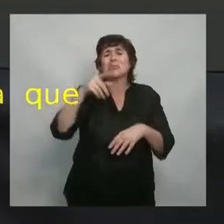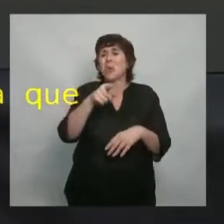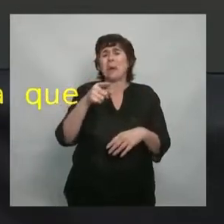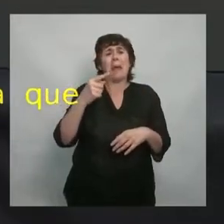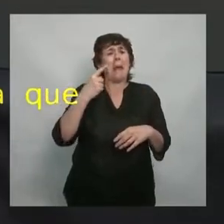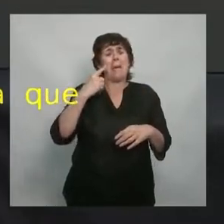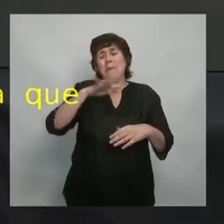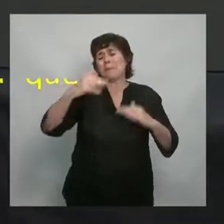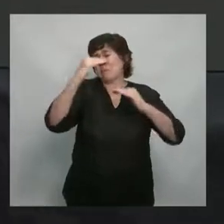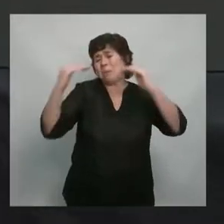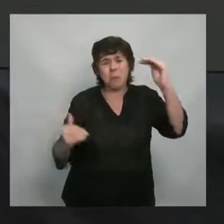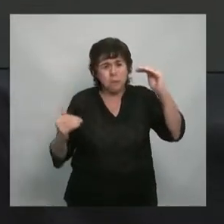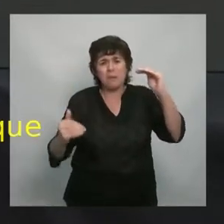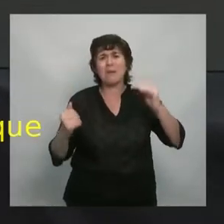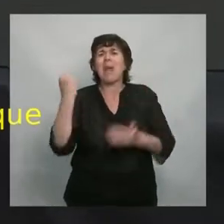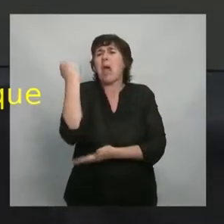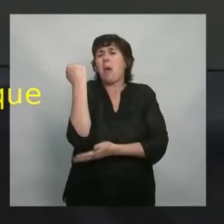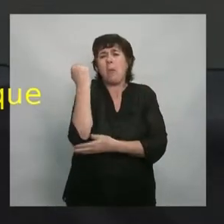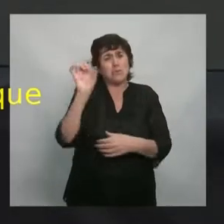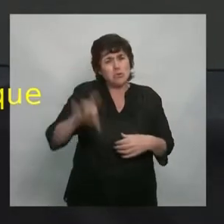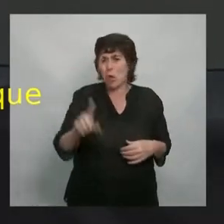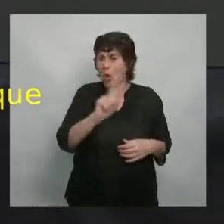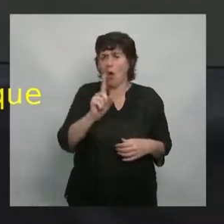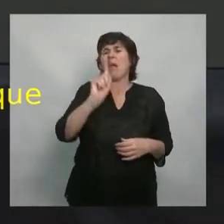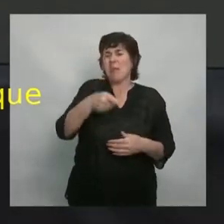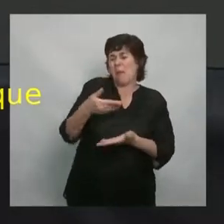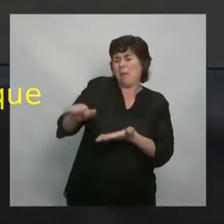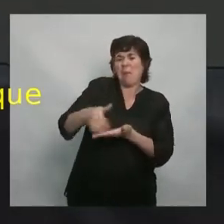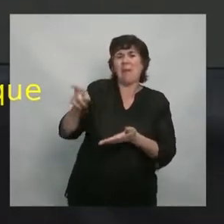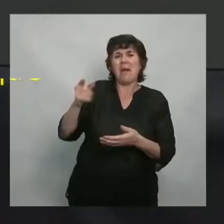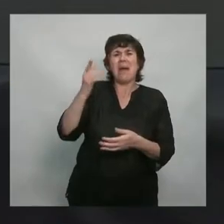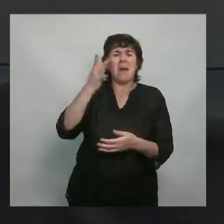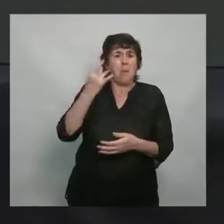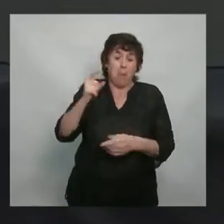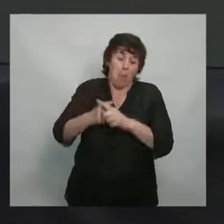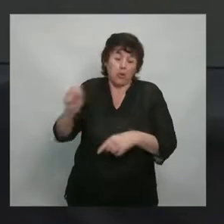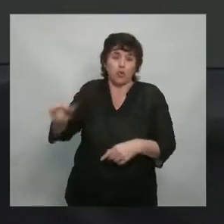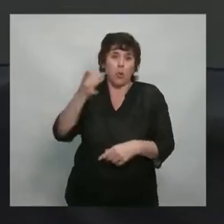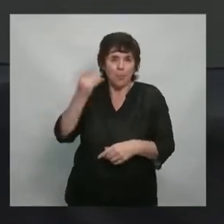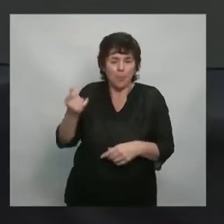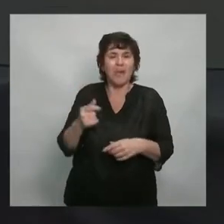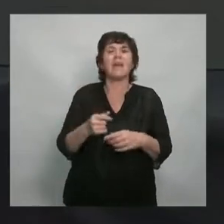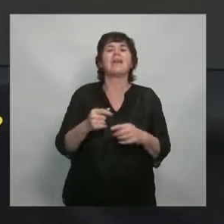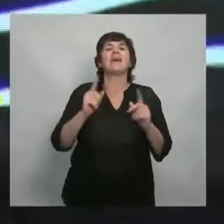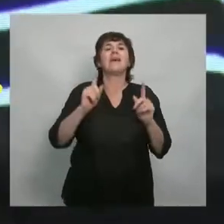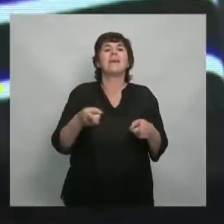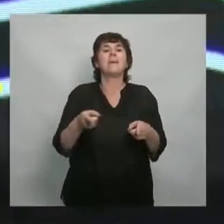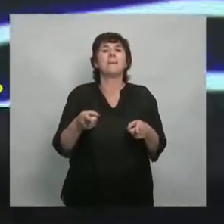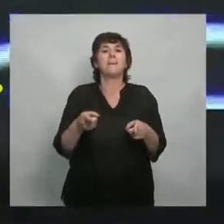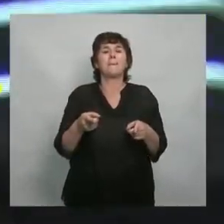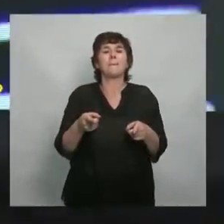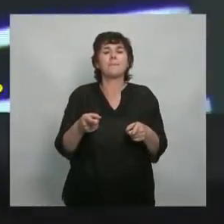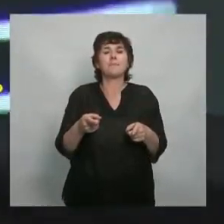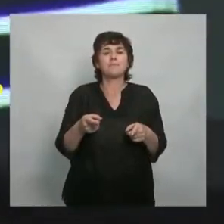ela é racial também? Significa viver situações como uma posse de uma colega